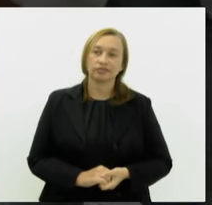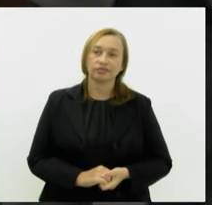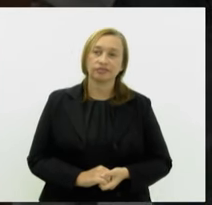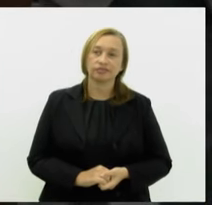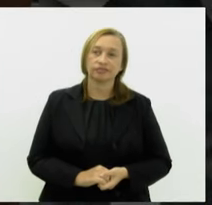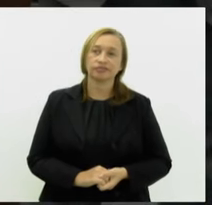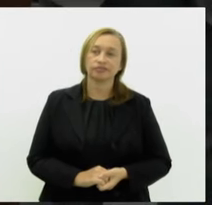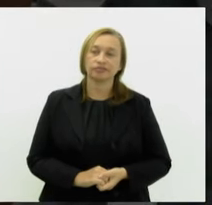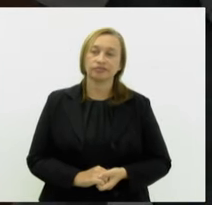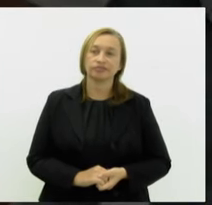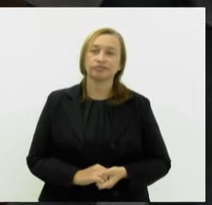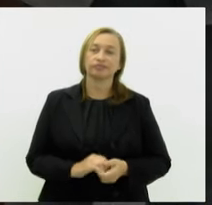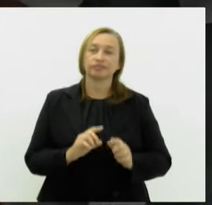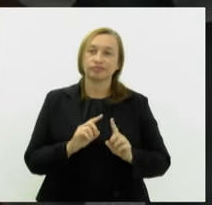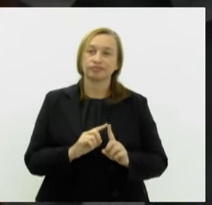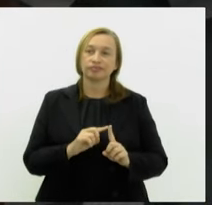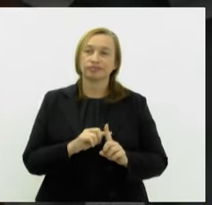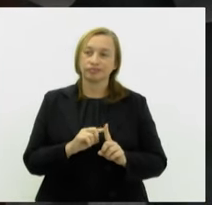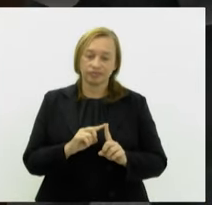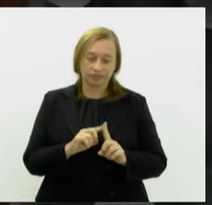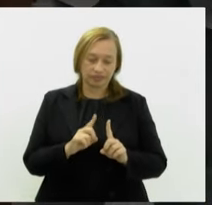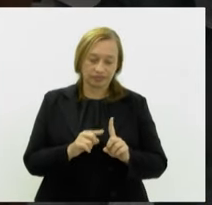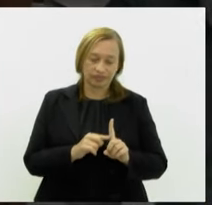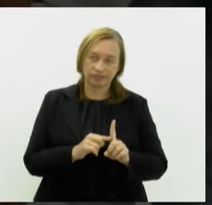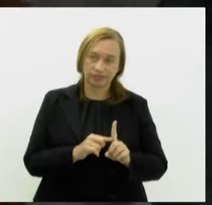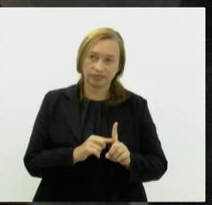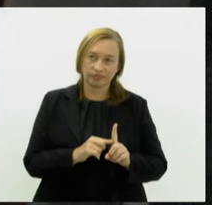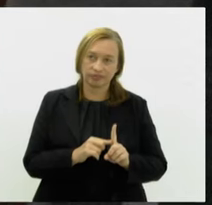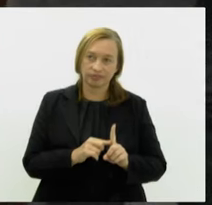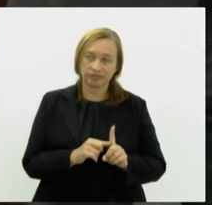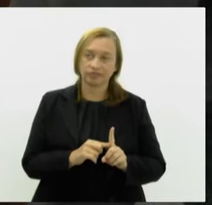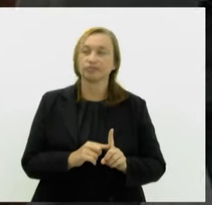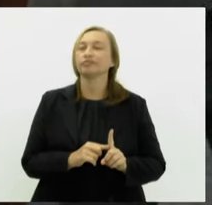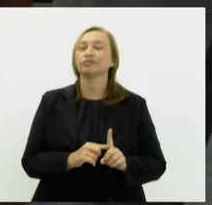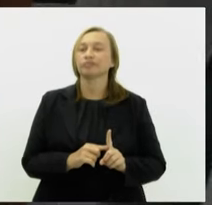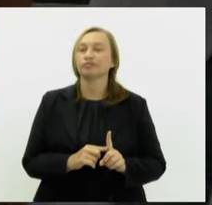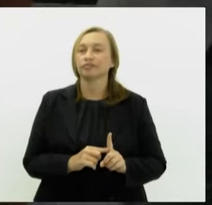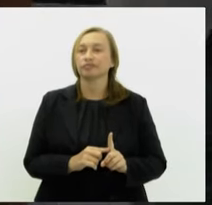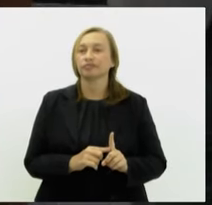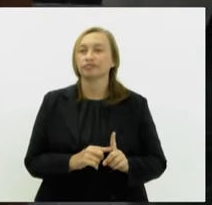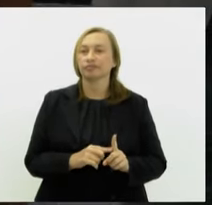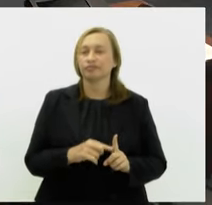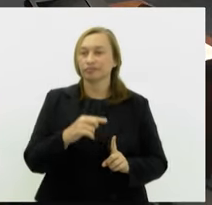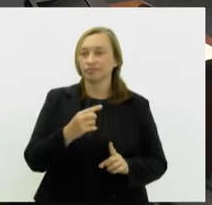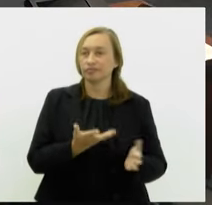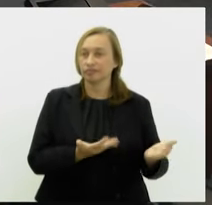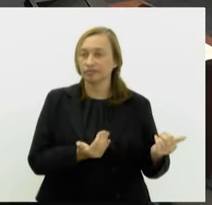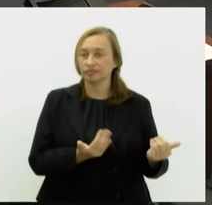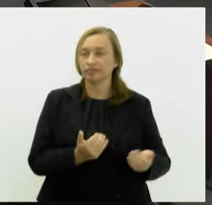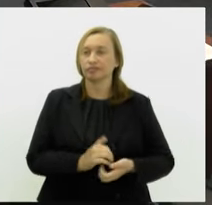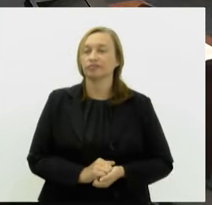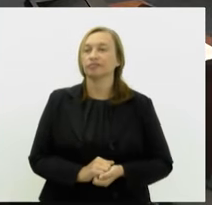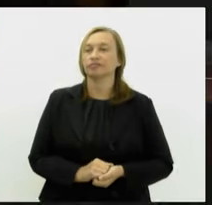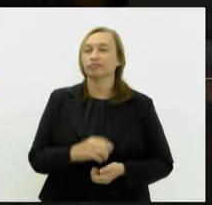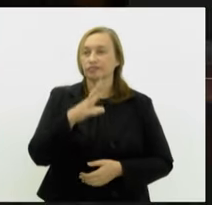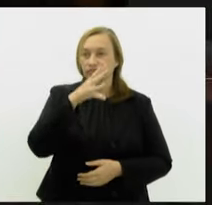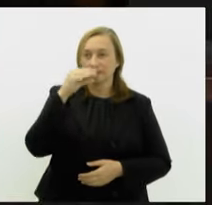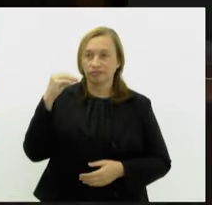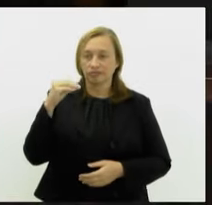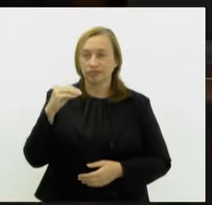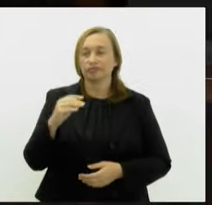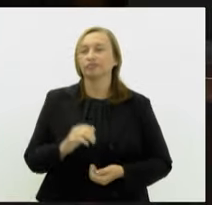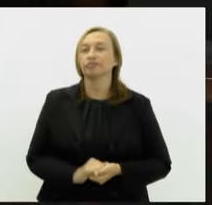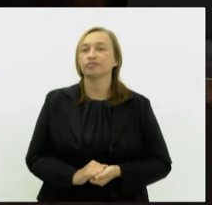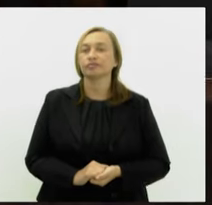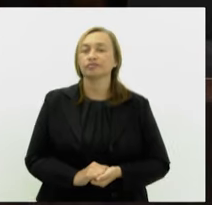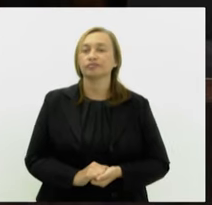gravidez precoce e também contra vários abusos que acontecem contra nossas crianças e adolescentes. Muito obrigada, Carlos